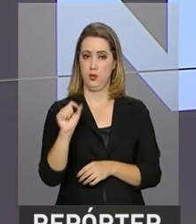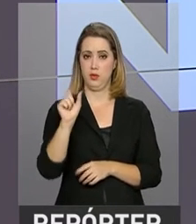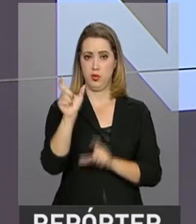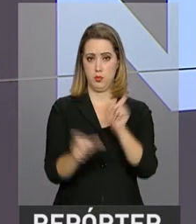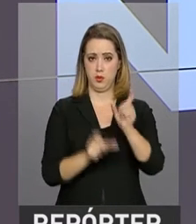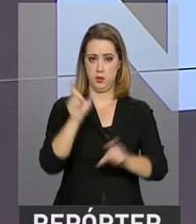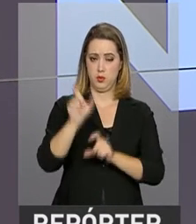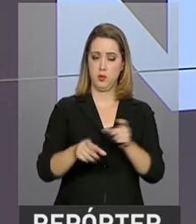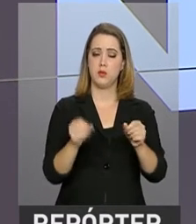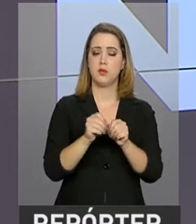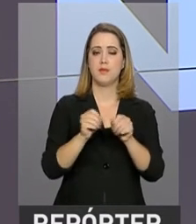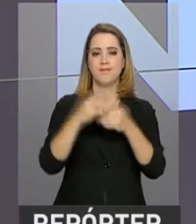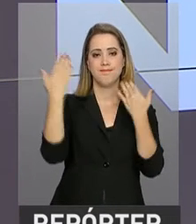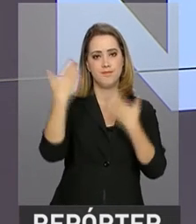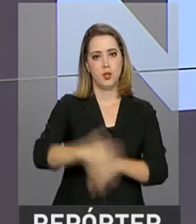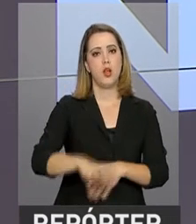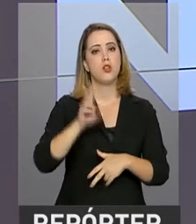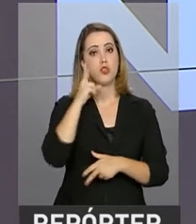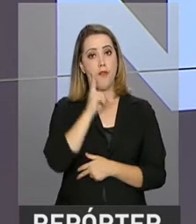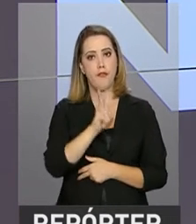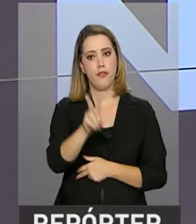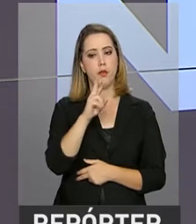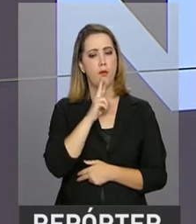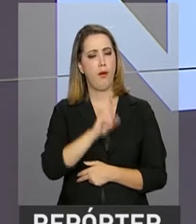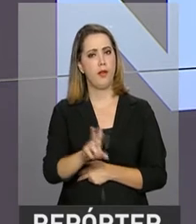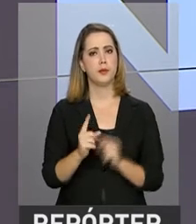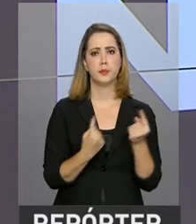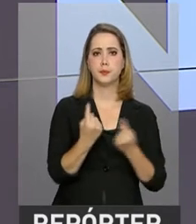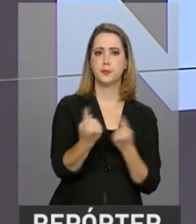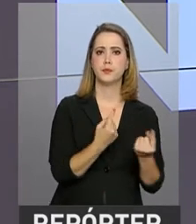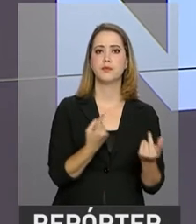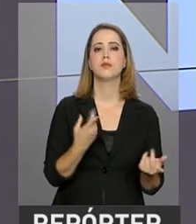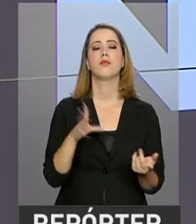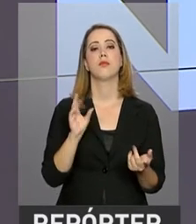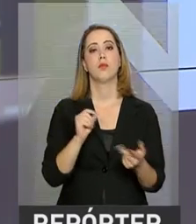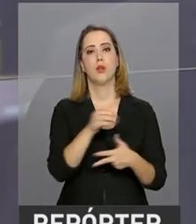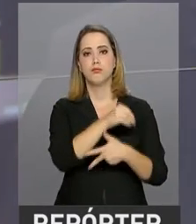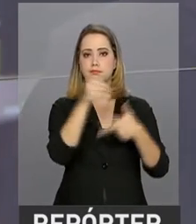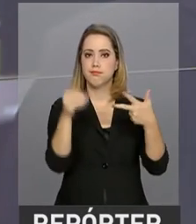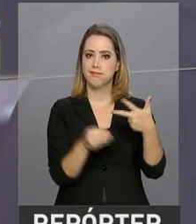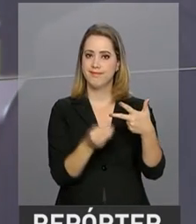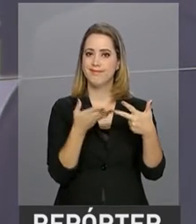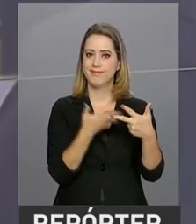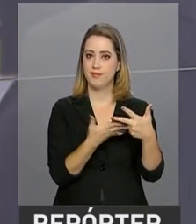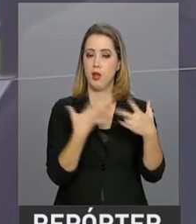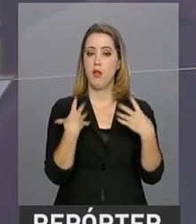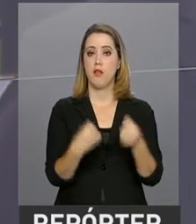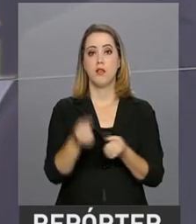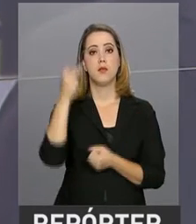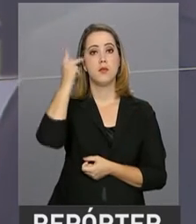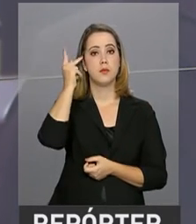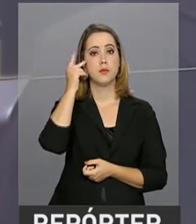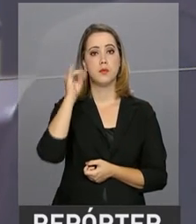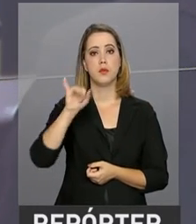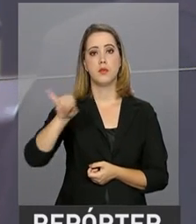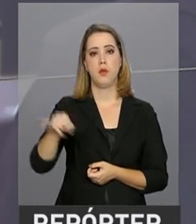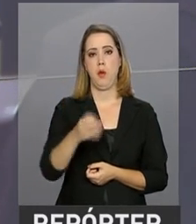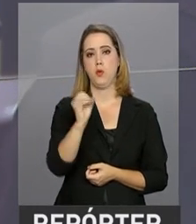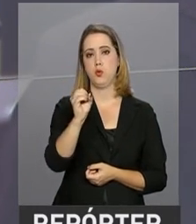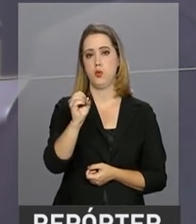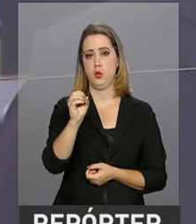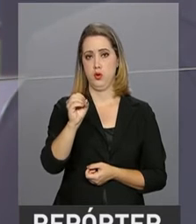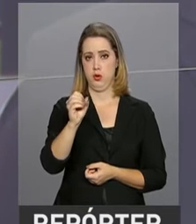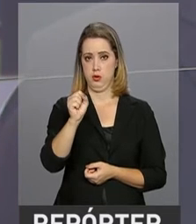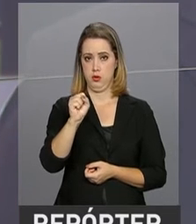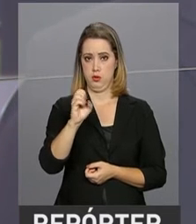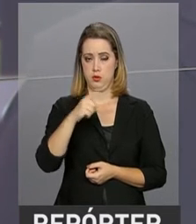que fizeram o Enem já conferiram o resultado individual do exame. Vamos então até São Paulo saber os detalhes com José Luiz Filho.